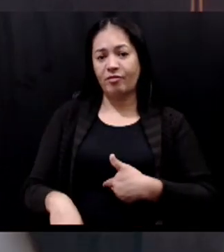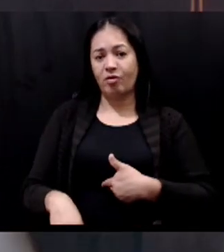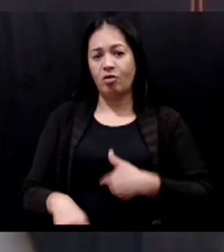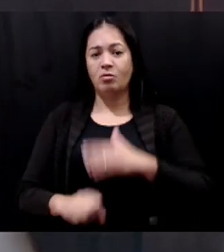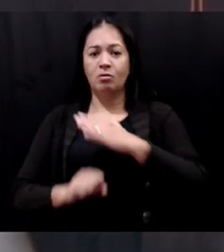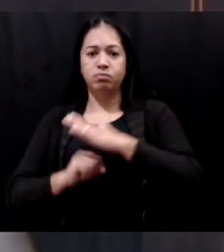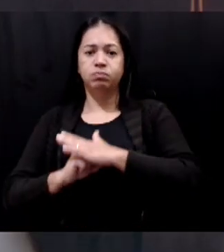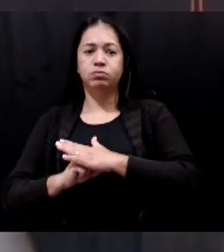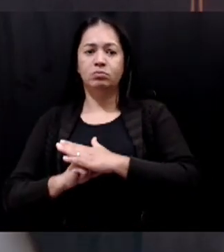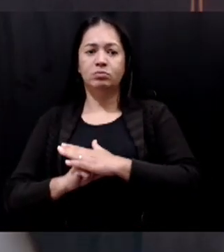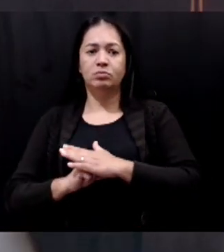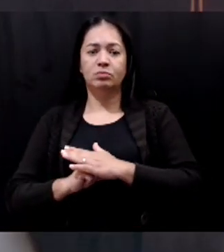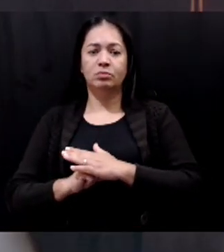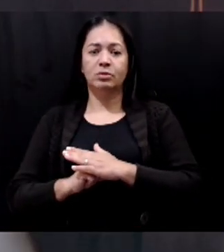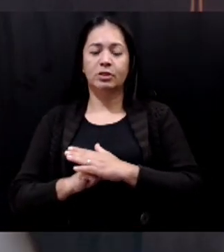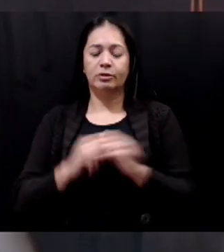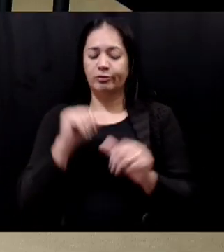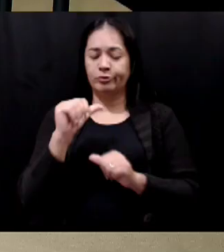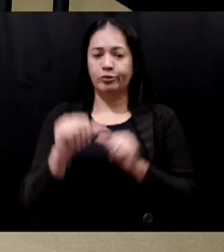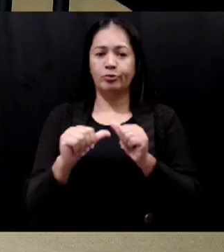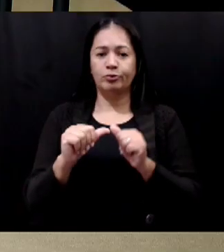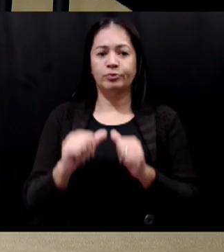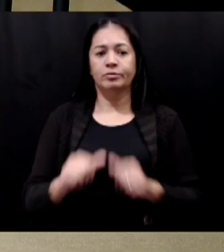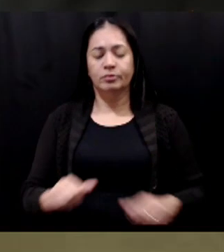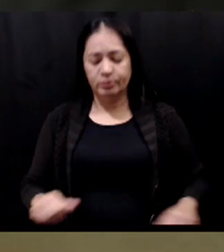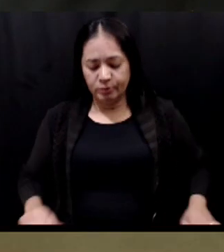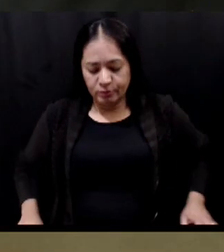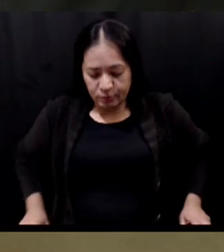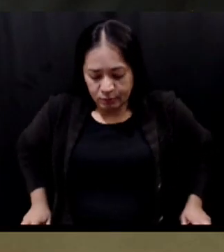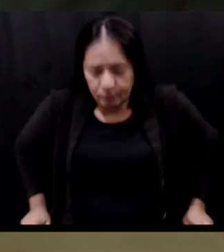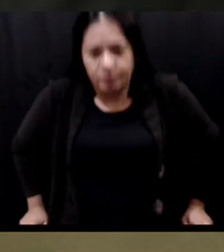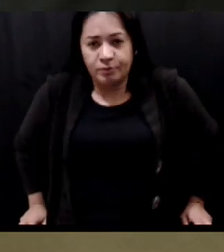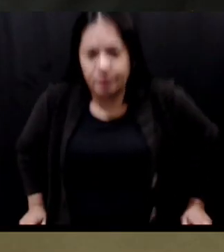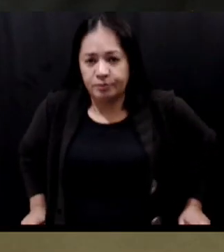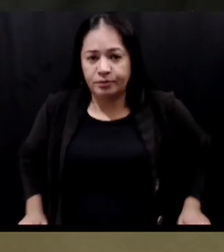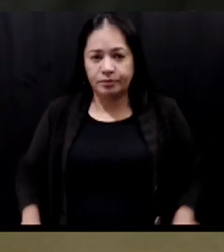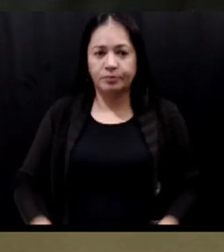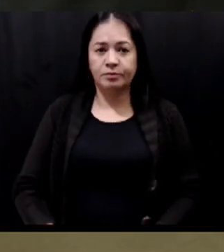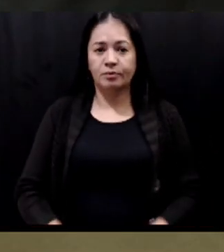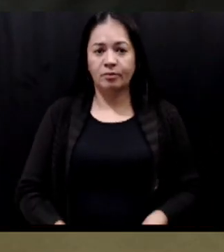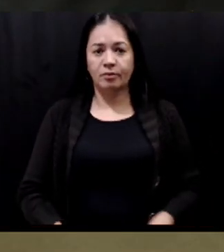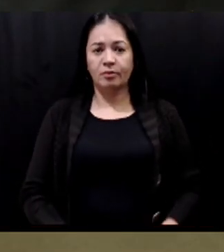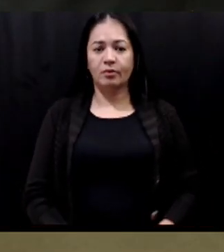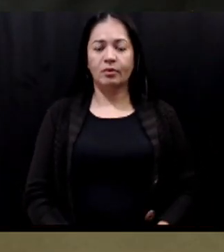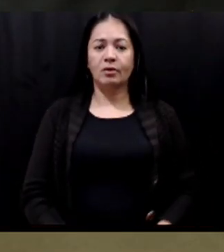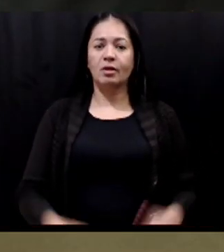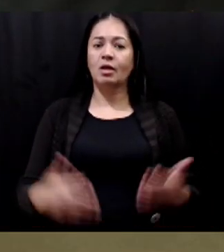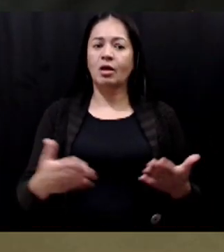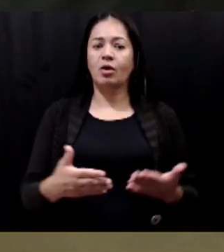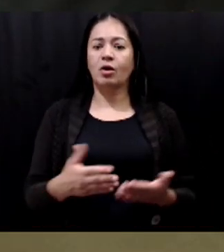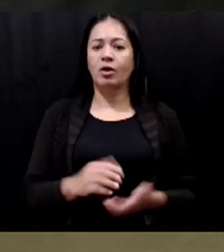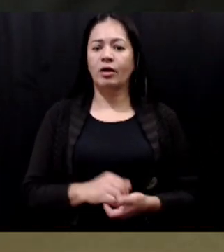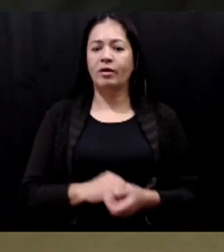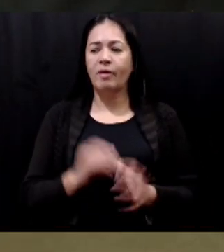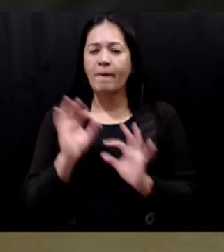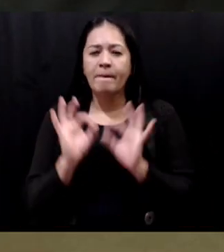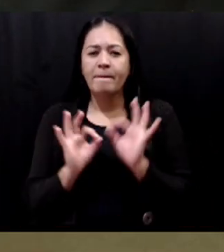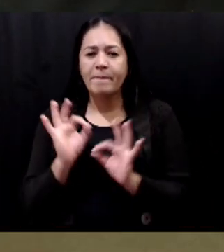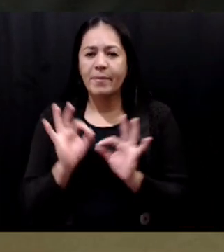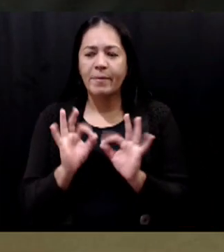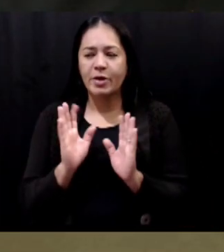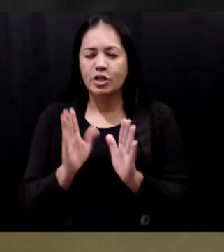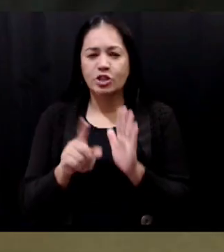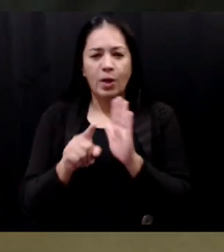surtam tanto efeito dessa forma. Muito bem, agora 8h35. Produção, vai preparando para a gente, então, as perguntas dos